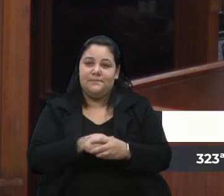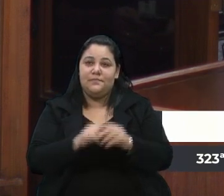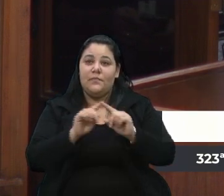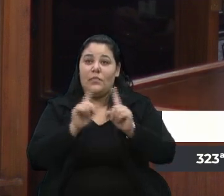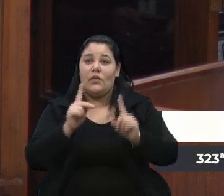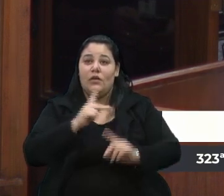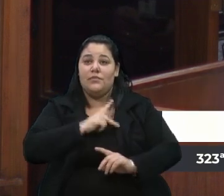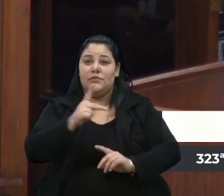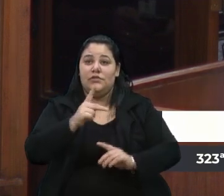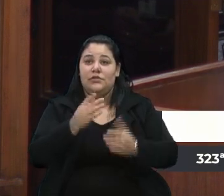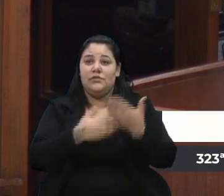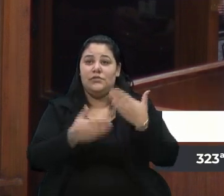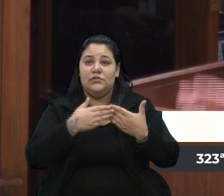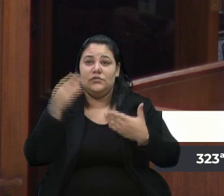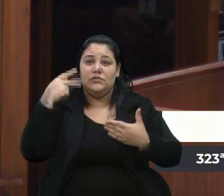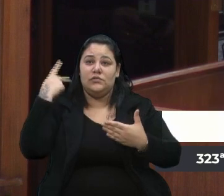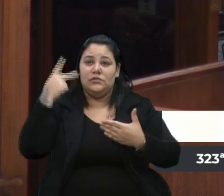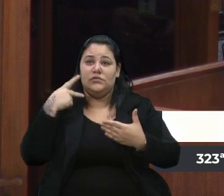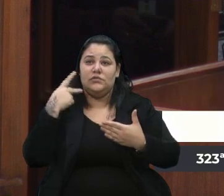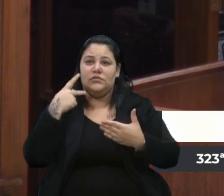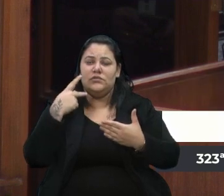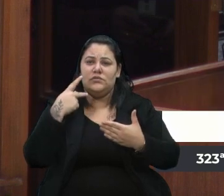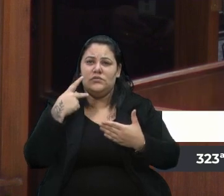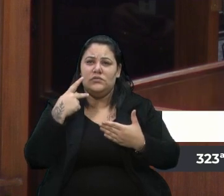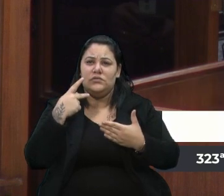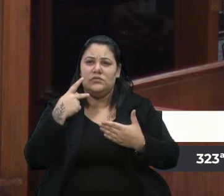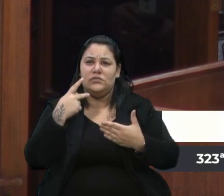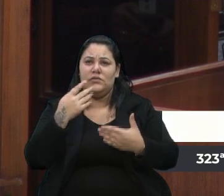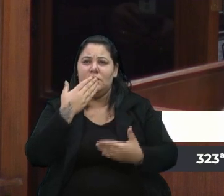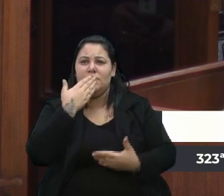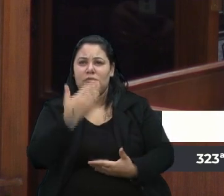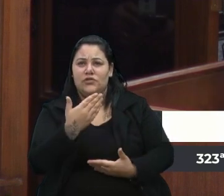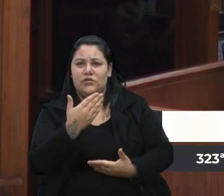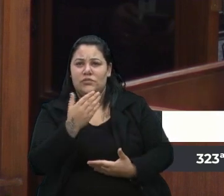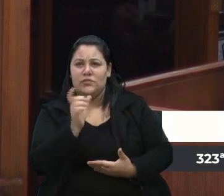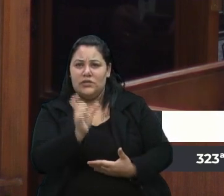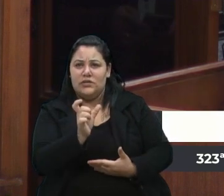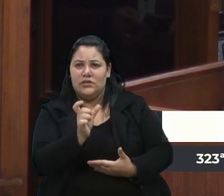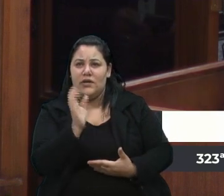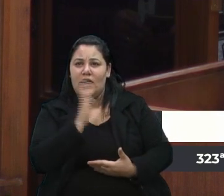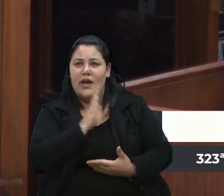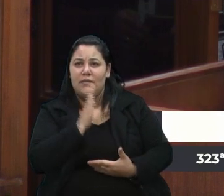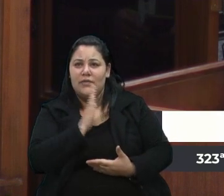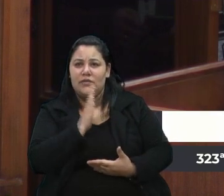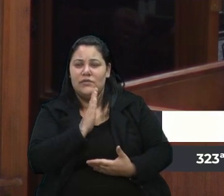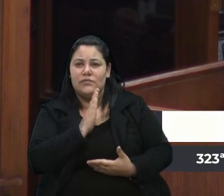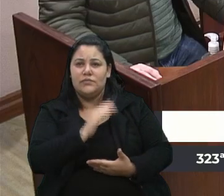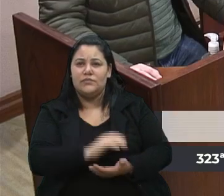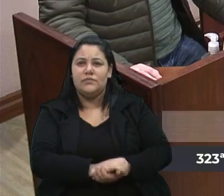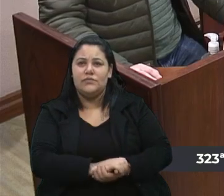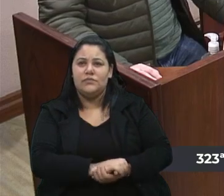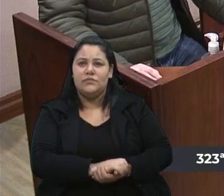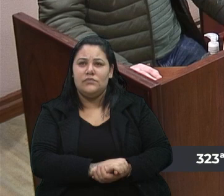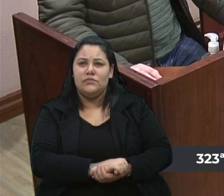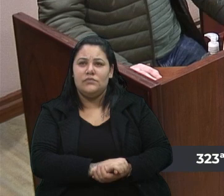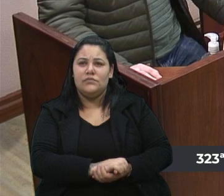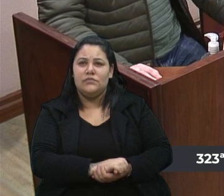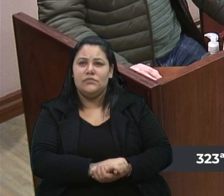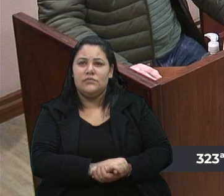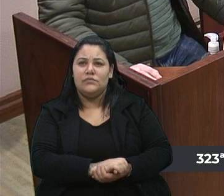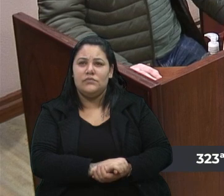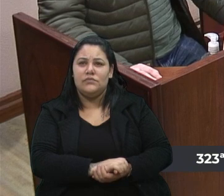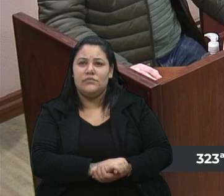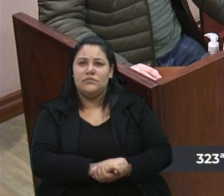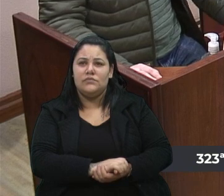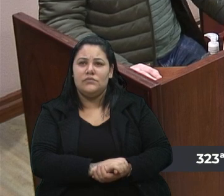e senhoras e senhores vereadores bem bem rápido em cima desse assunto eu quero dizer que é óbvio